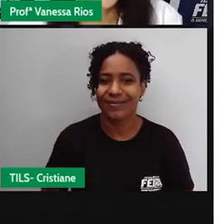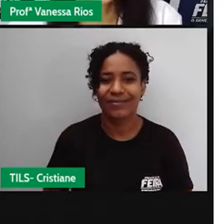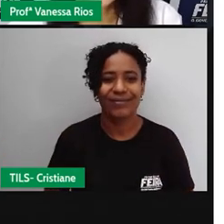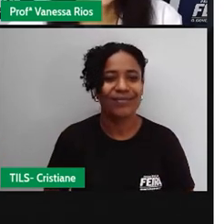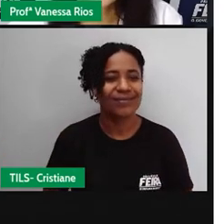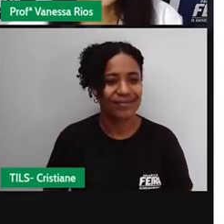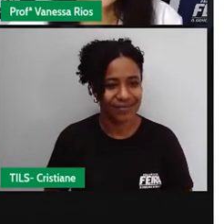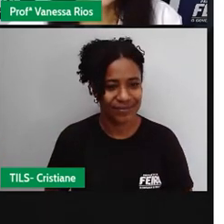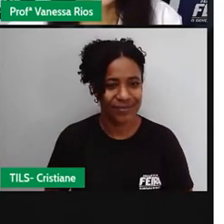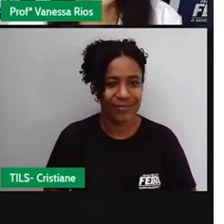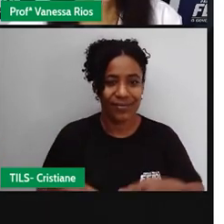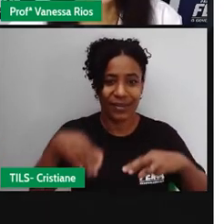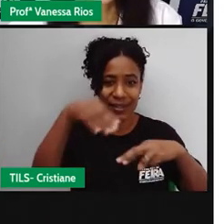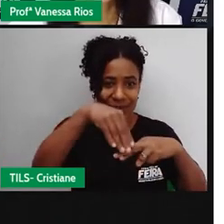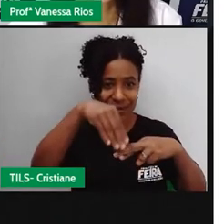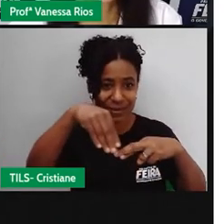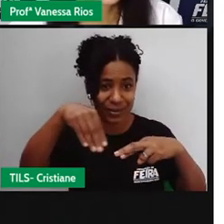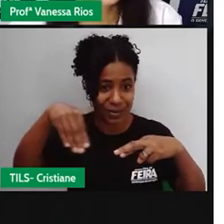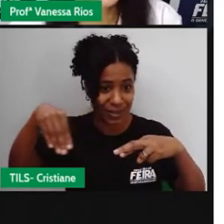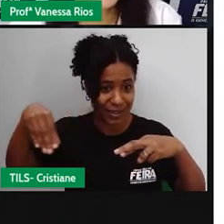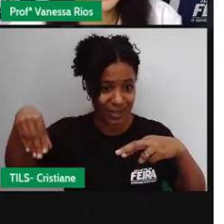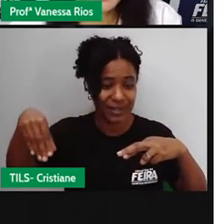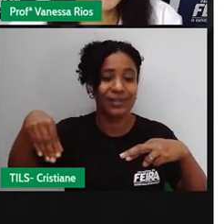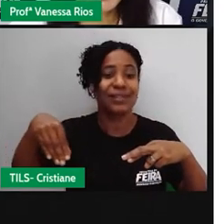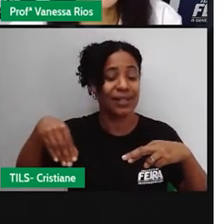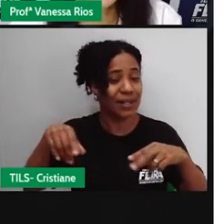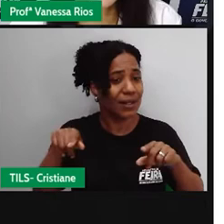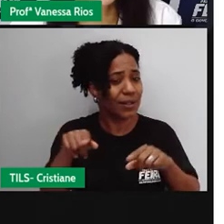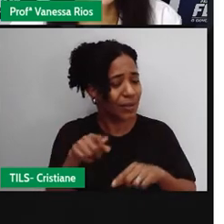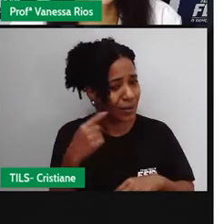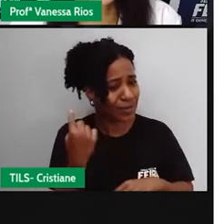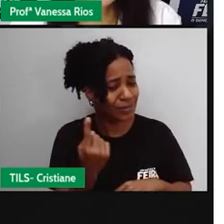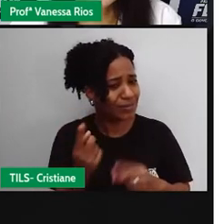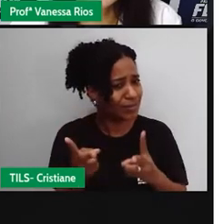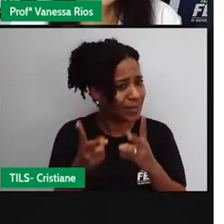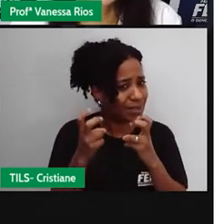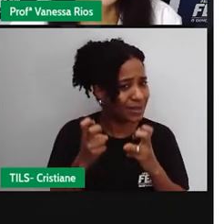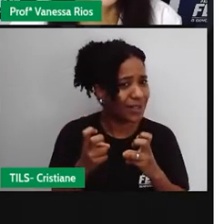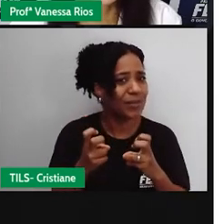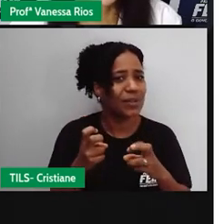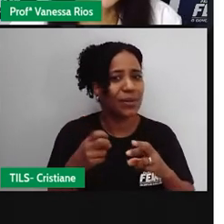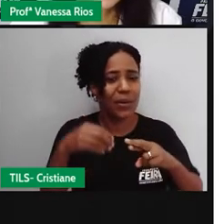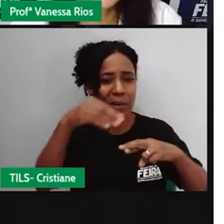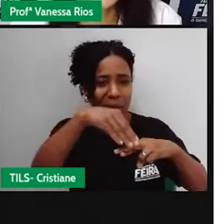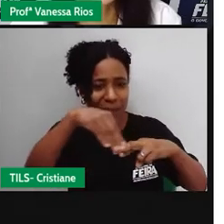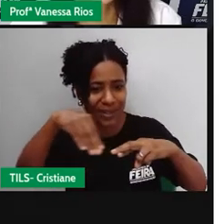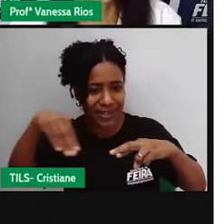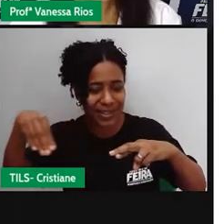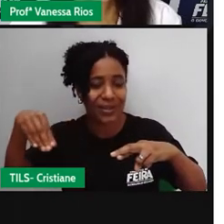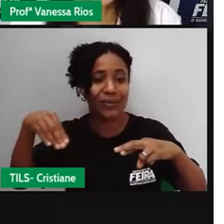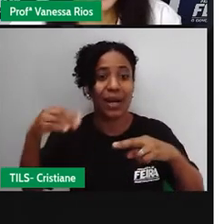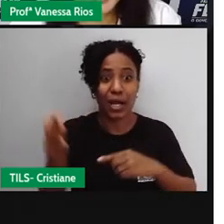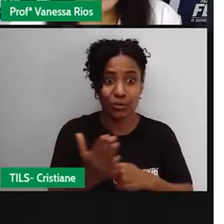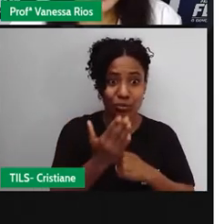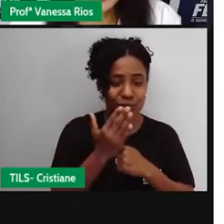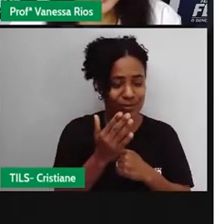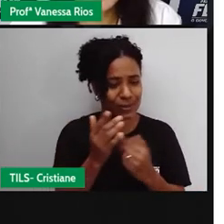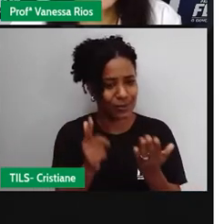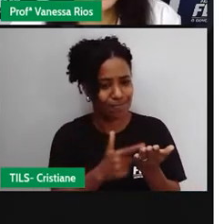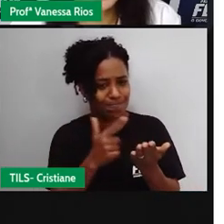Os cordéis também, é interessante nós observarmos que eles estimulam a leitura, aumenta o hábito, né?